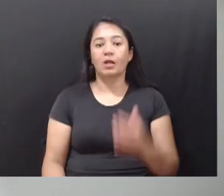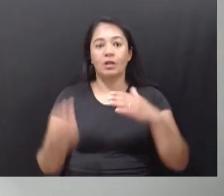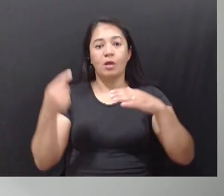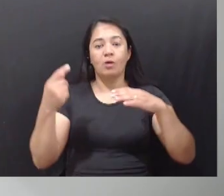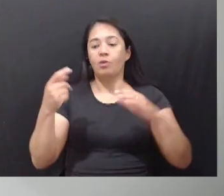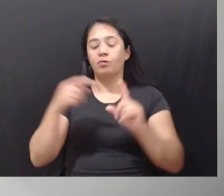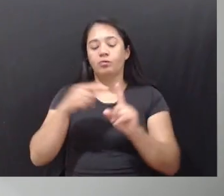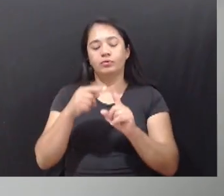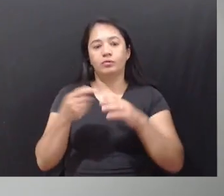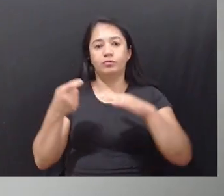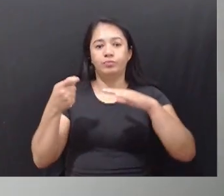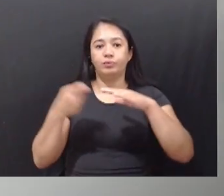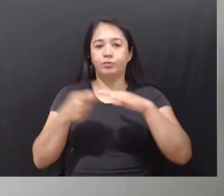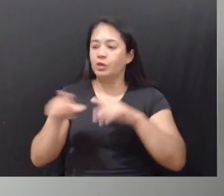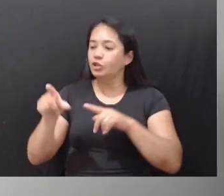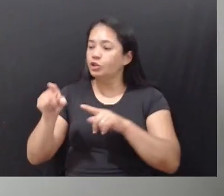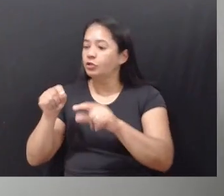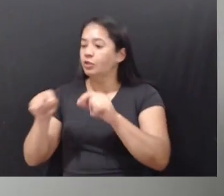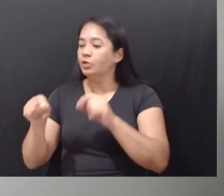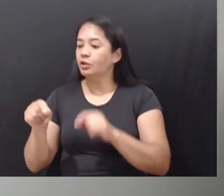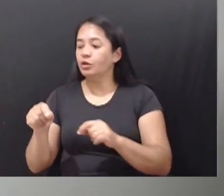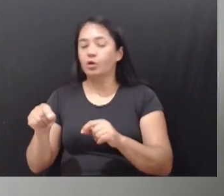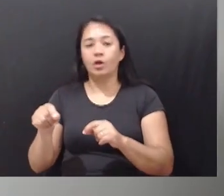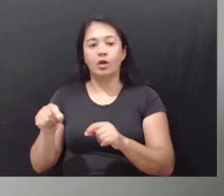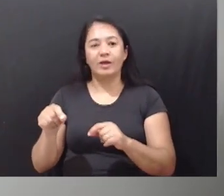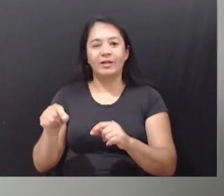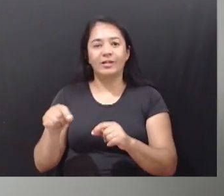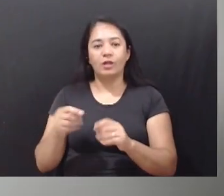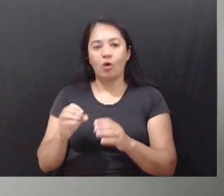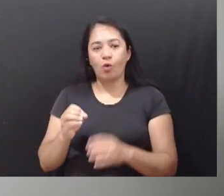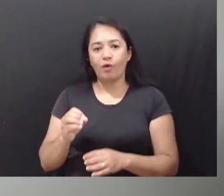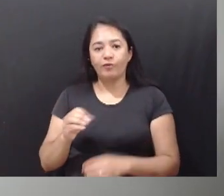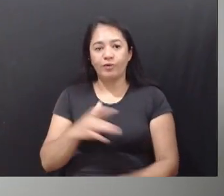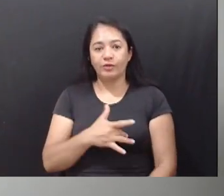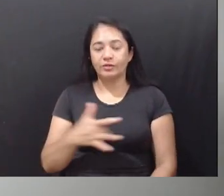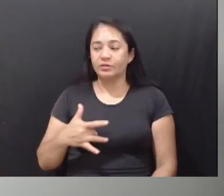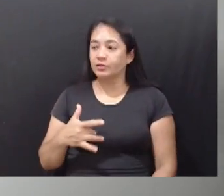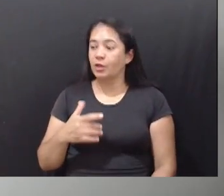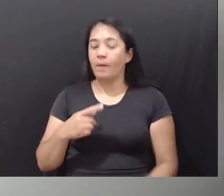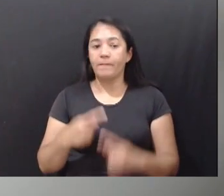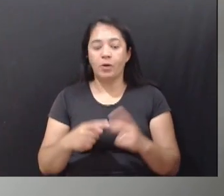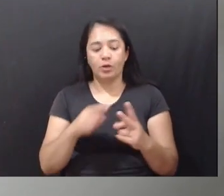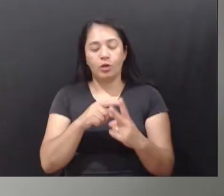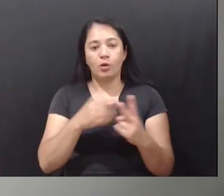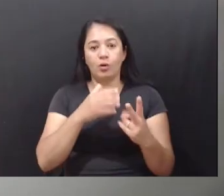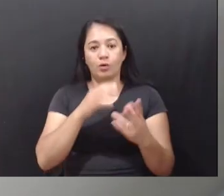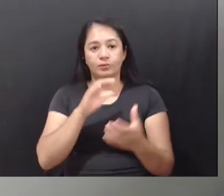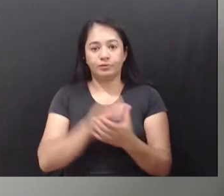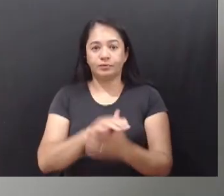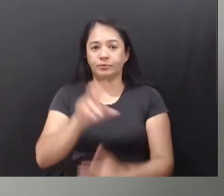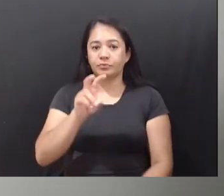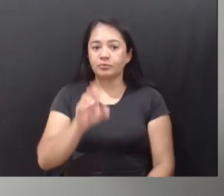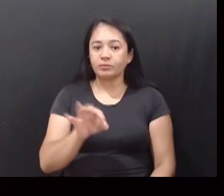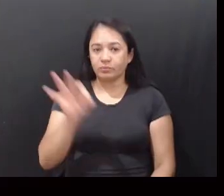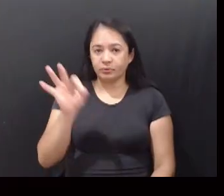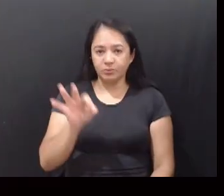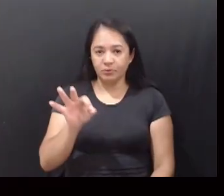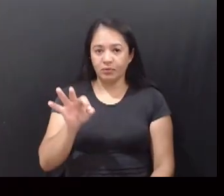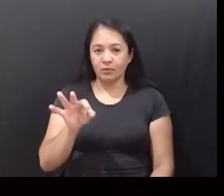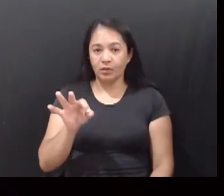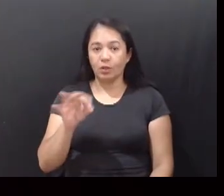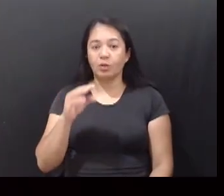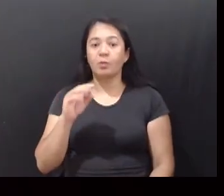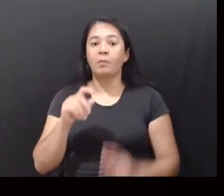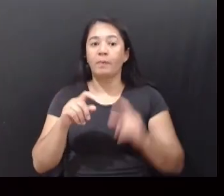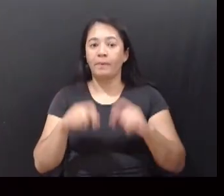através da fertilização in vitro, a seleção de embriões saudáveis. Então, esse casal que está sobre um risco de